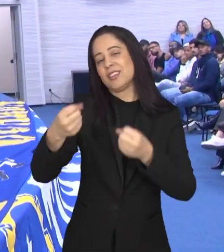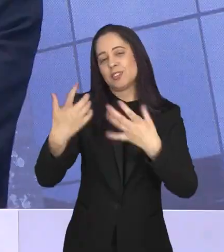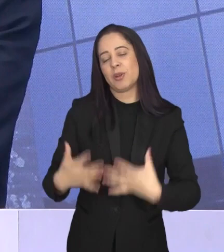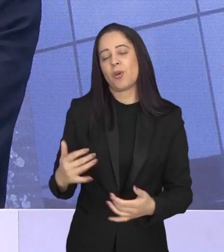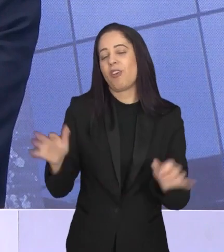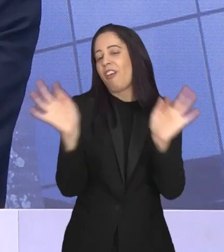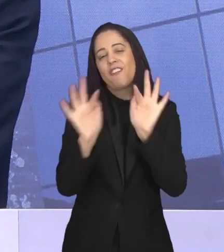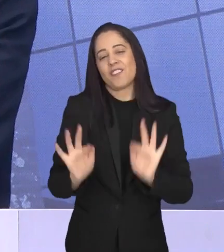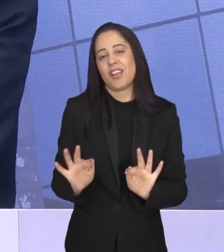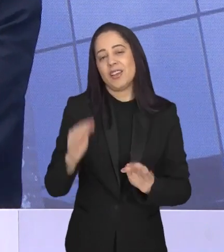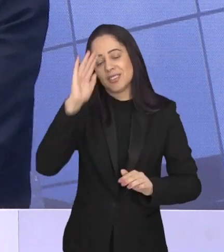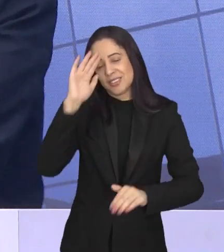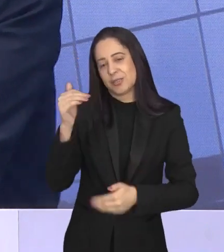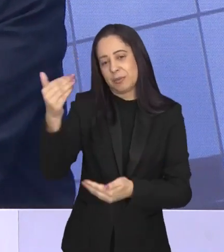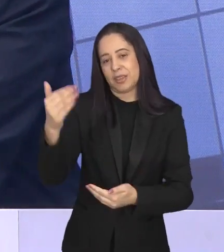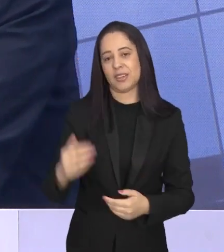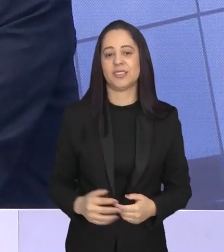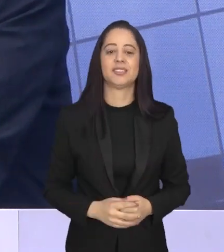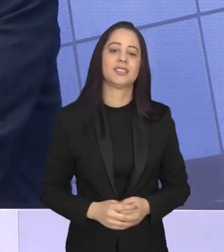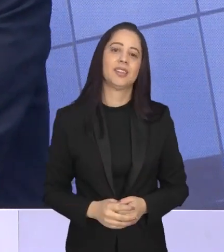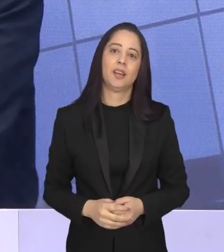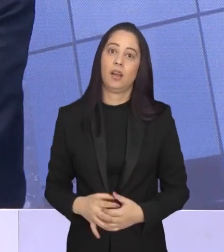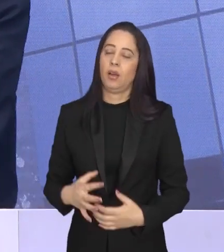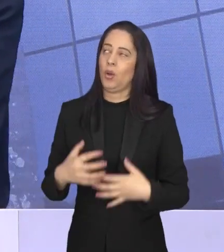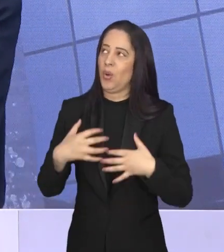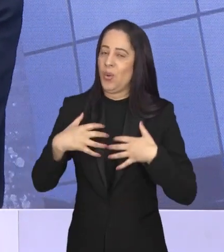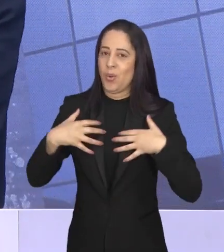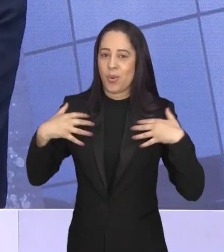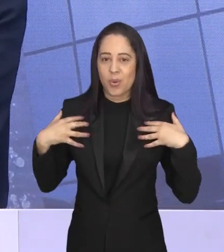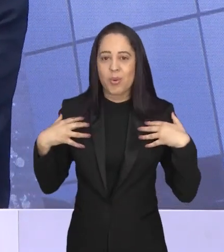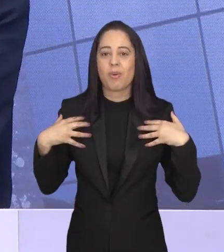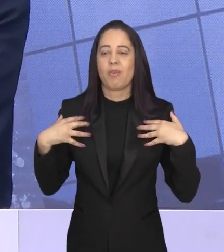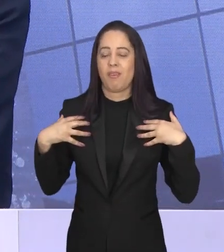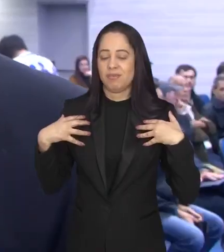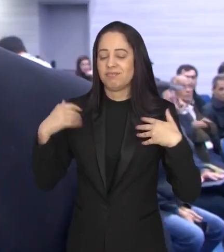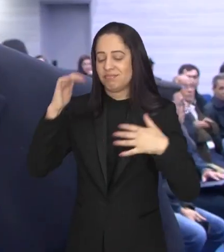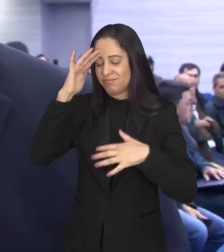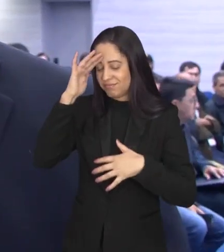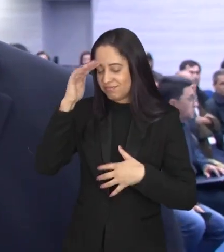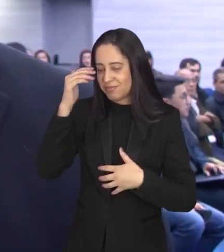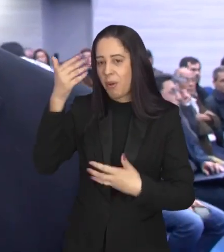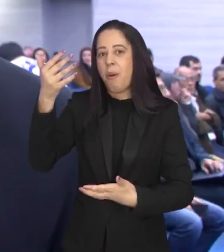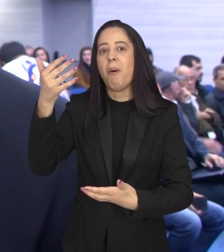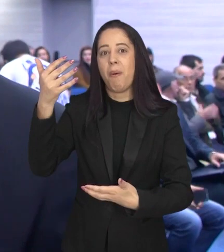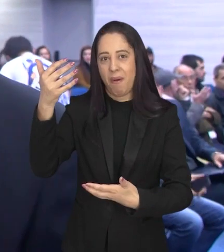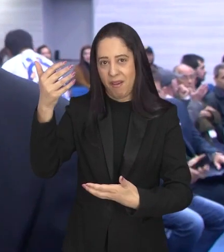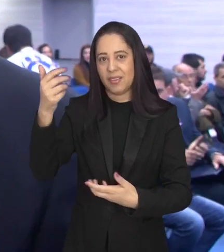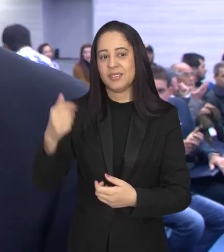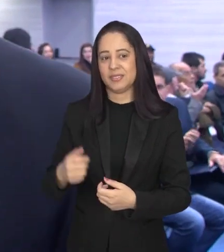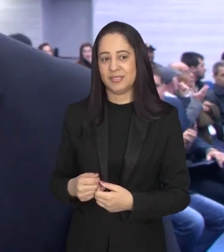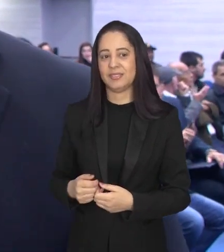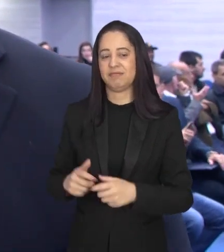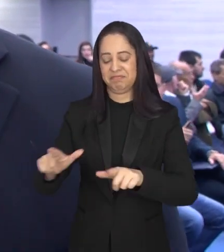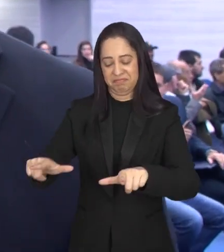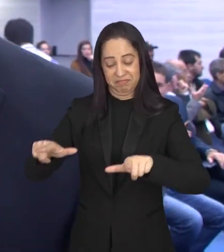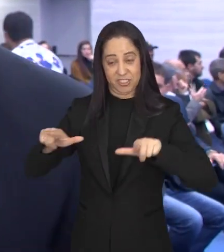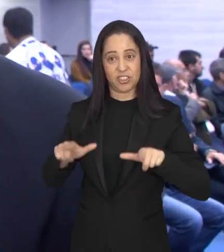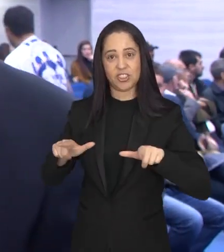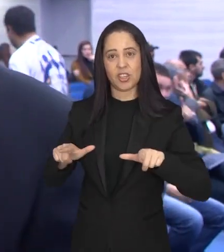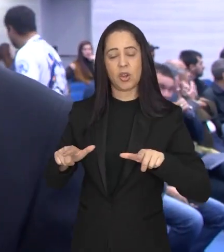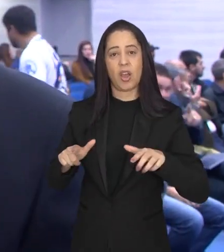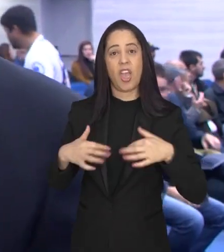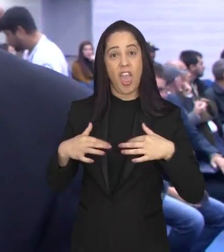homenagem, Ricardo comentou a importância de receber a honraria no plenário da Câmara. Primeiro, é uma honra, né, para mim receber esse